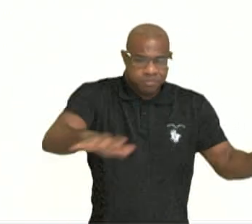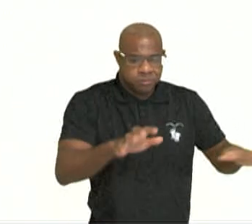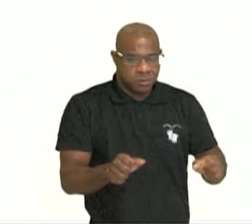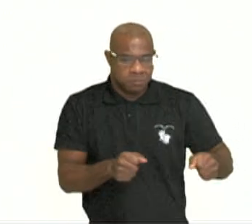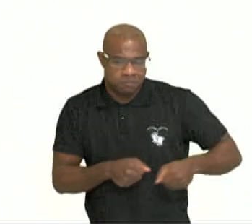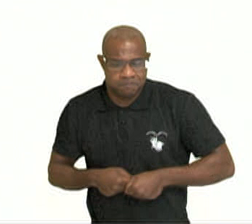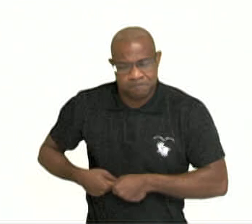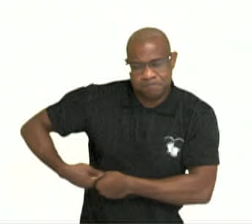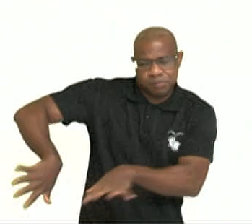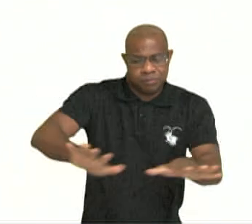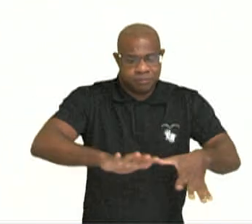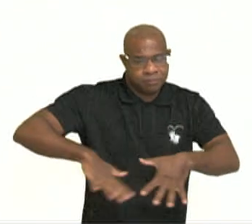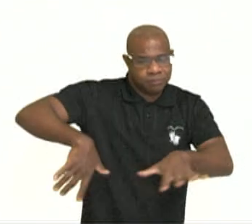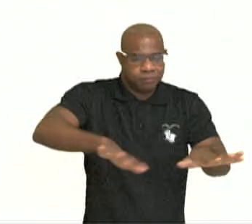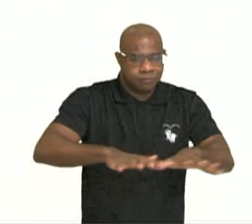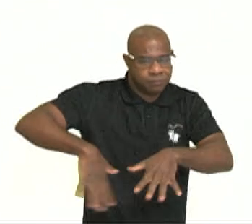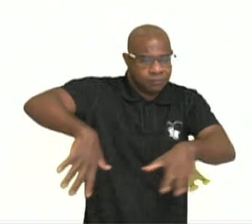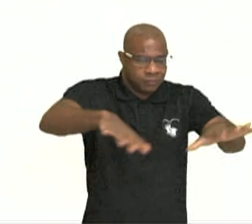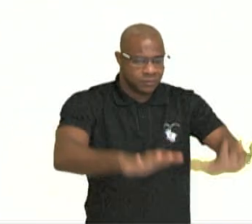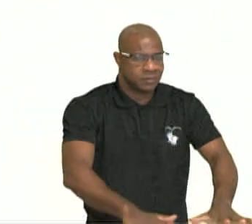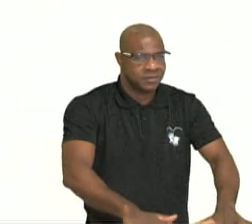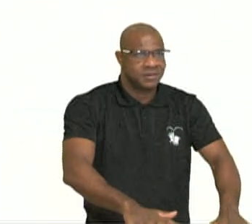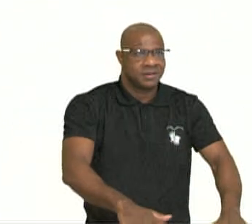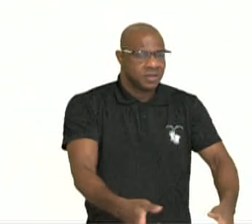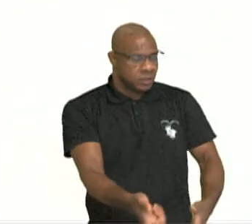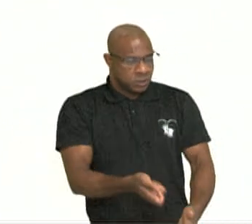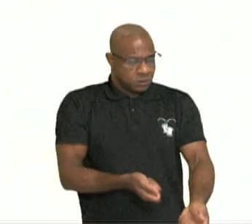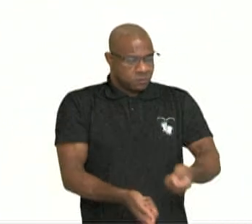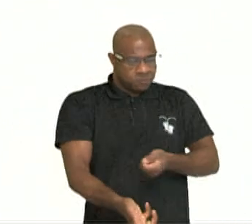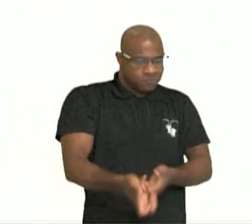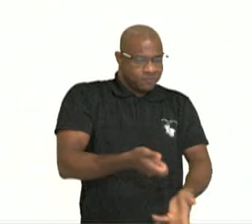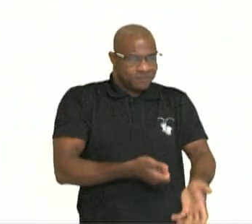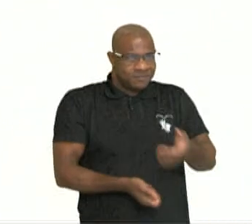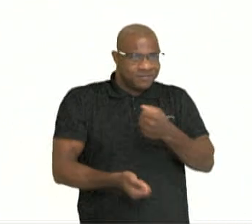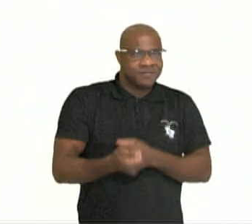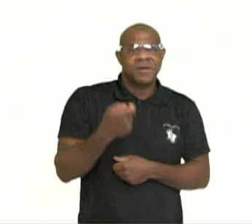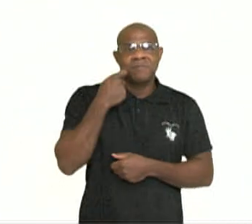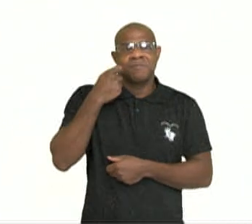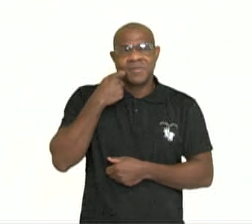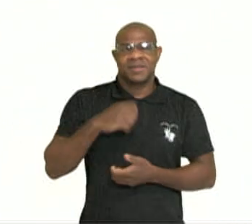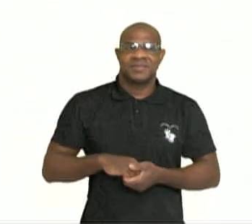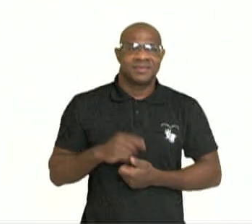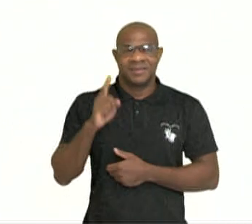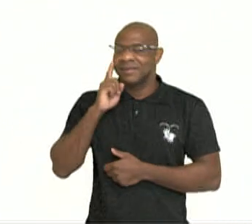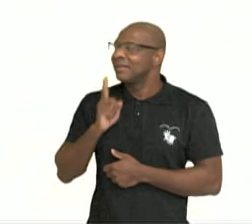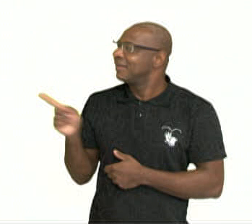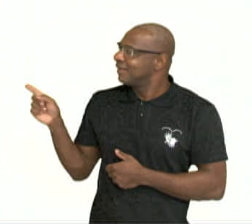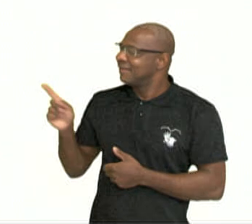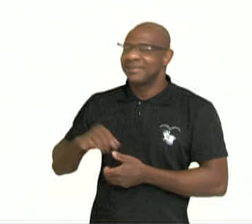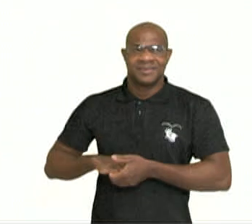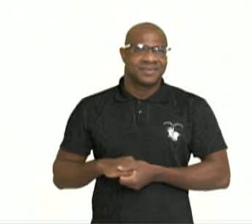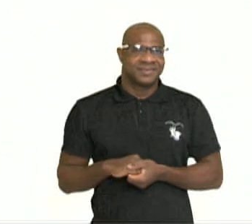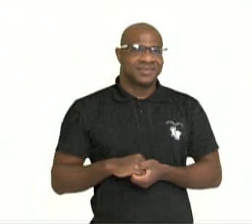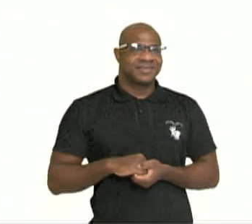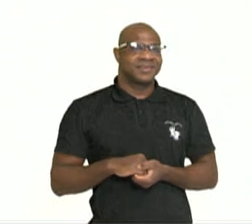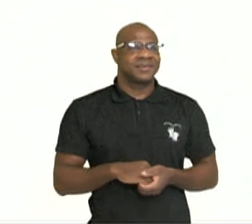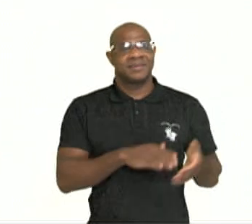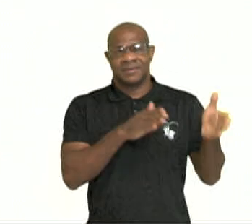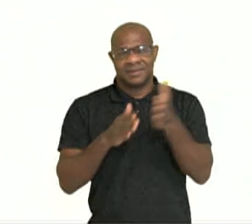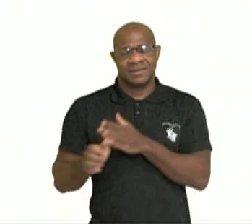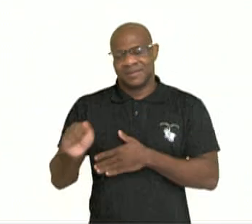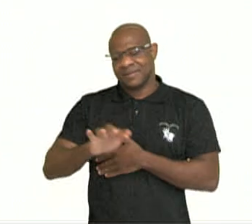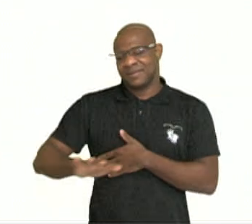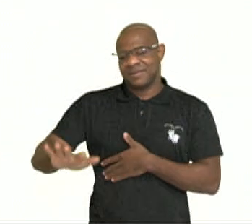Jogou provavelmente ao mar, a gente tem um recorte dessa imagem, e está ali coletando peixes. Na